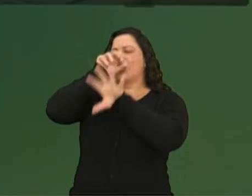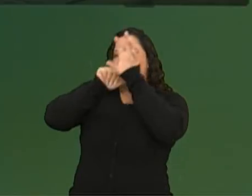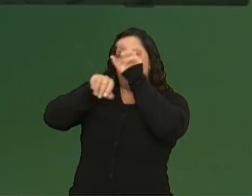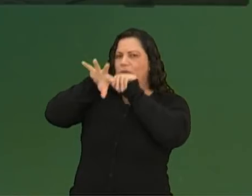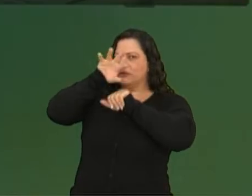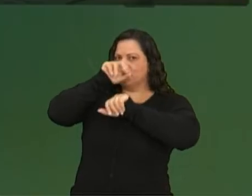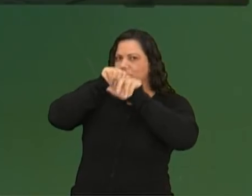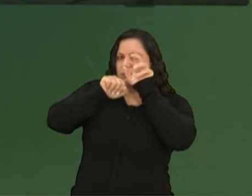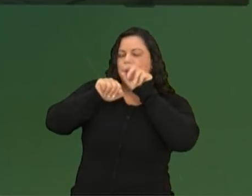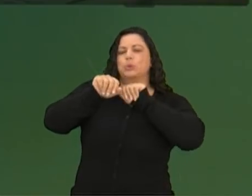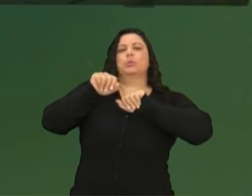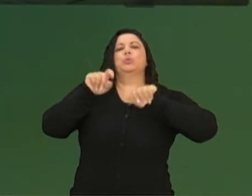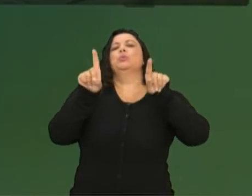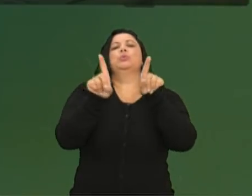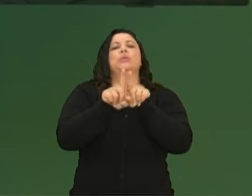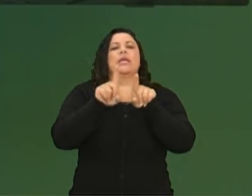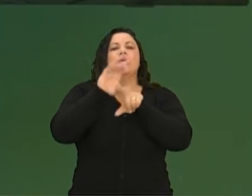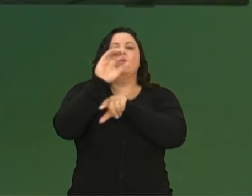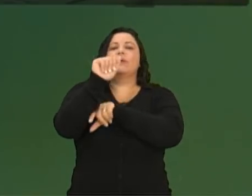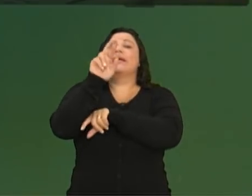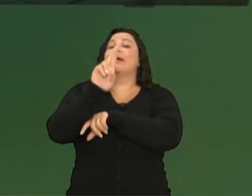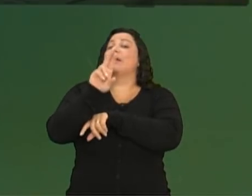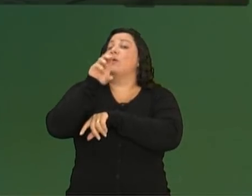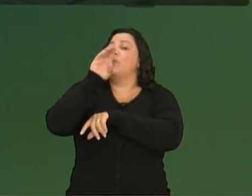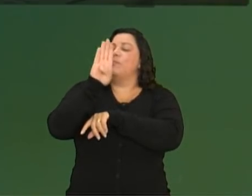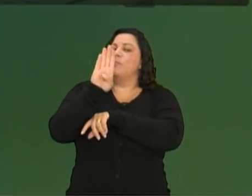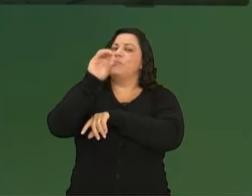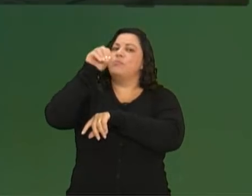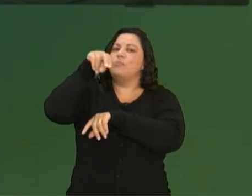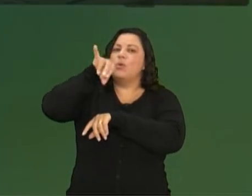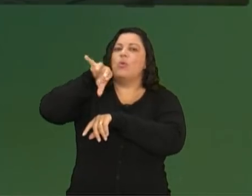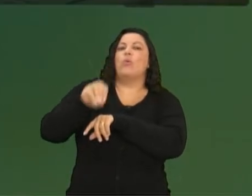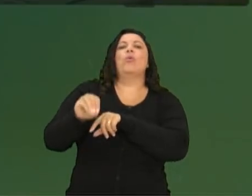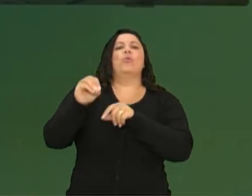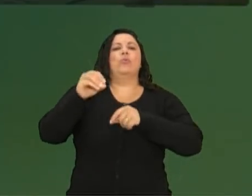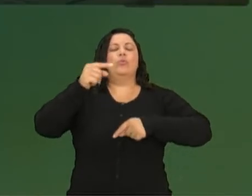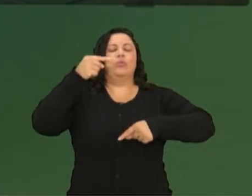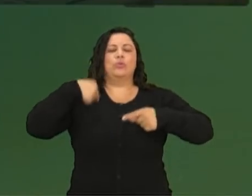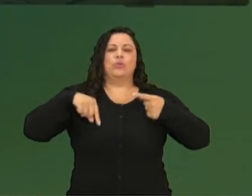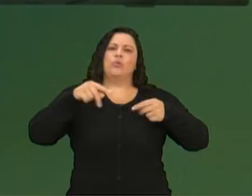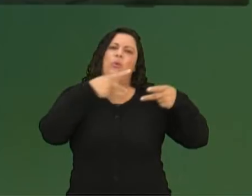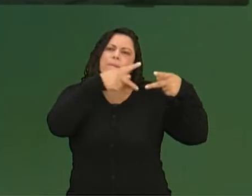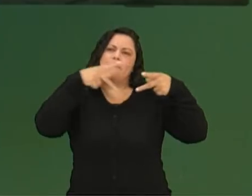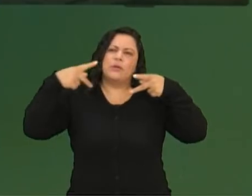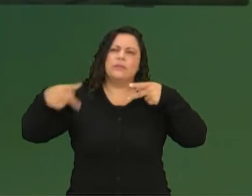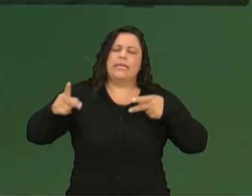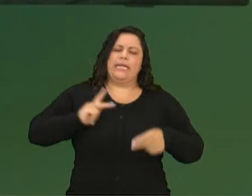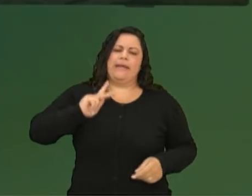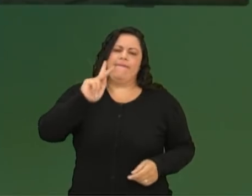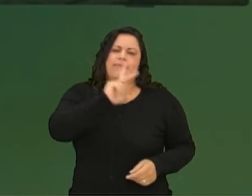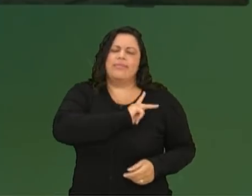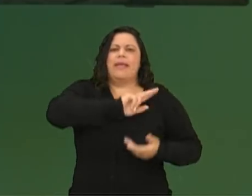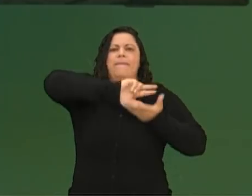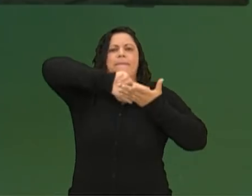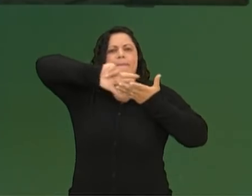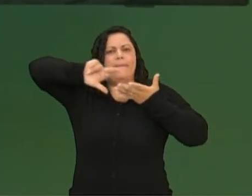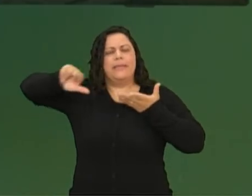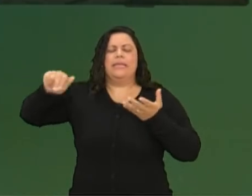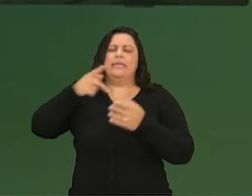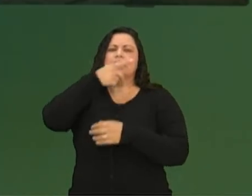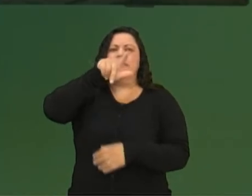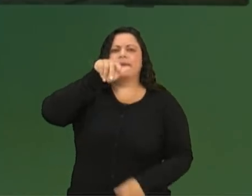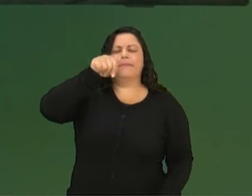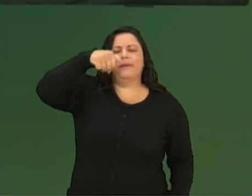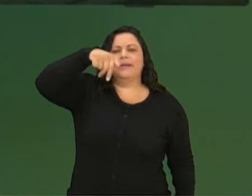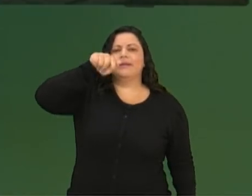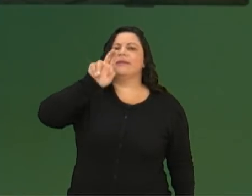para retirar do nosso organismo, transporta nutrientes, transporta células de defesa, transporta as plaquetas que